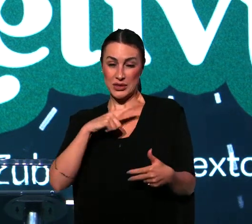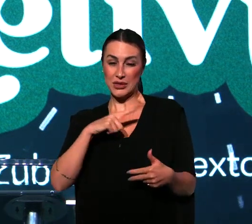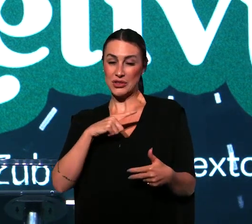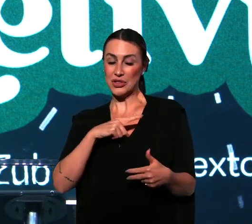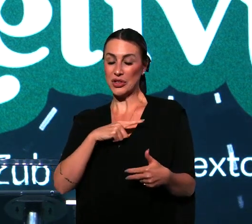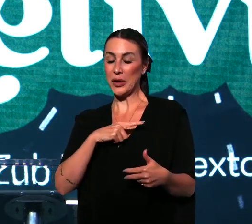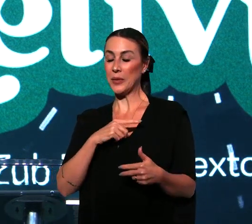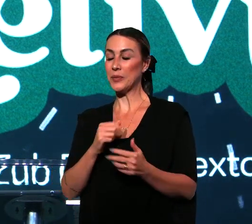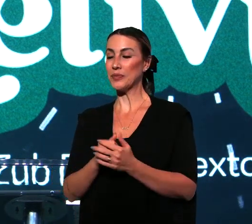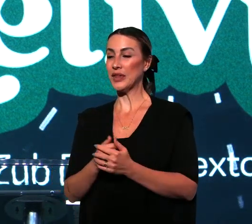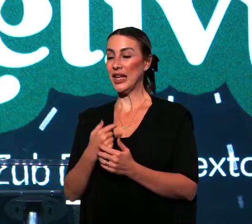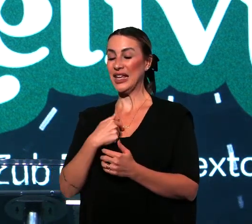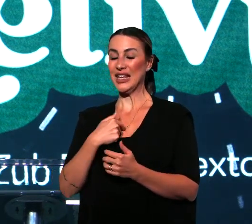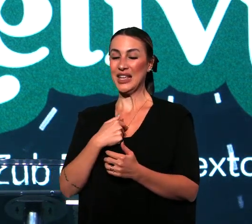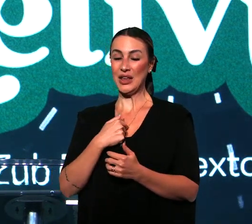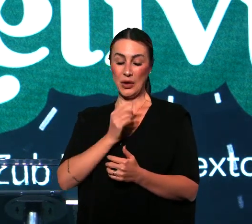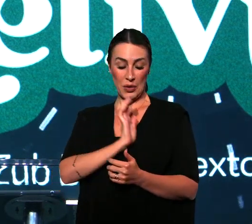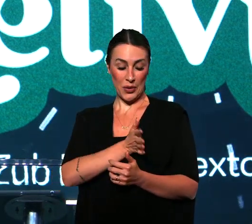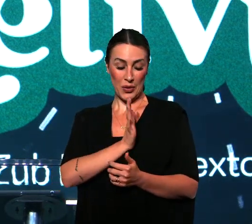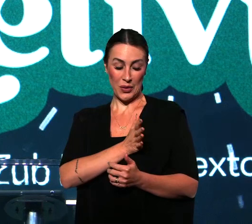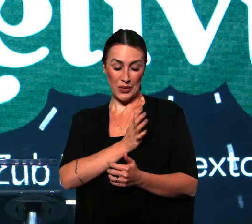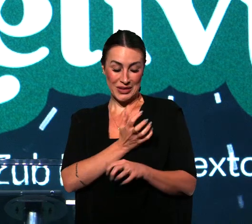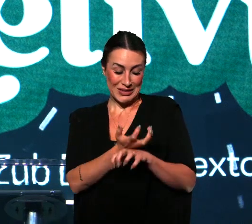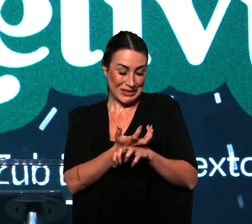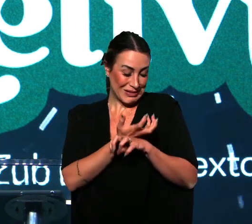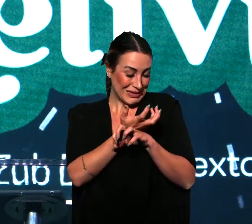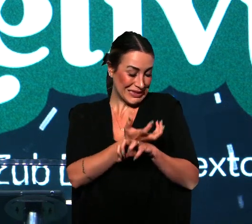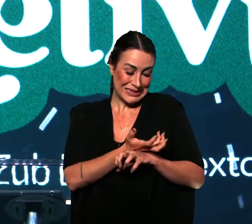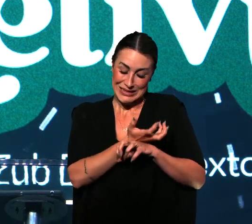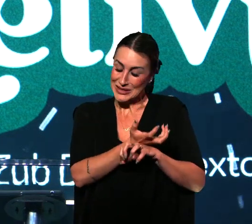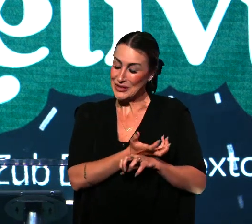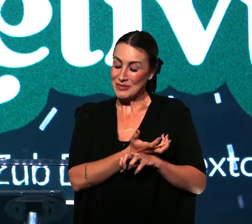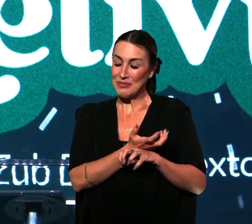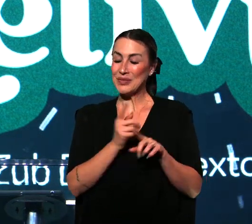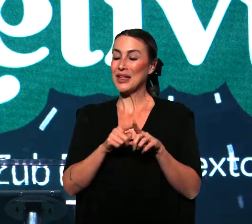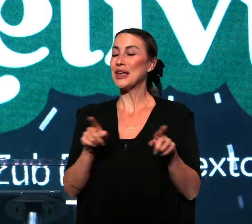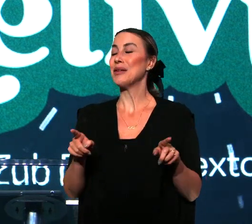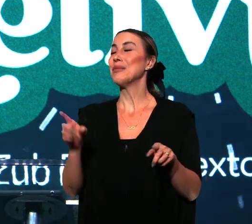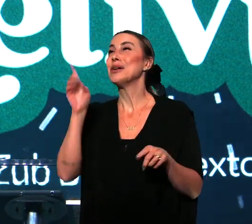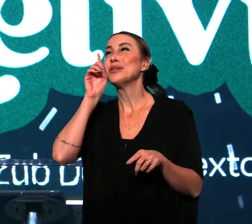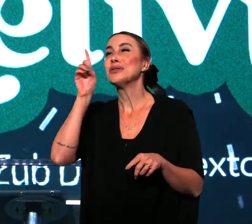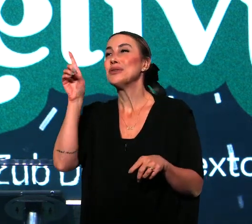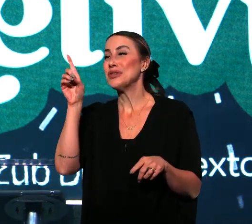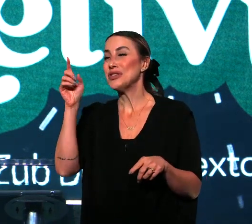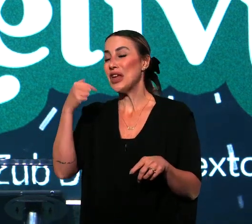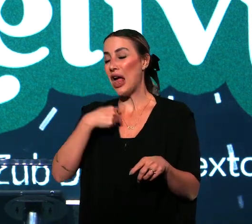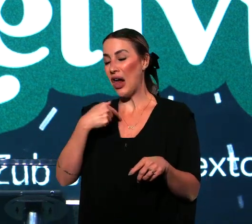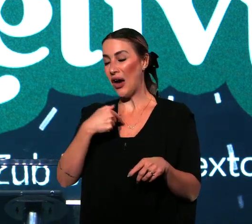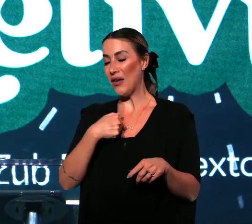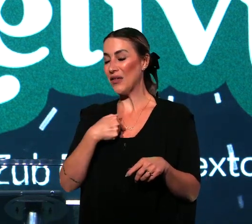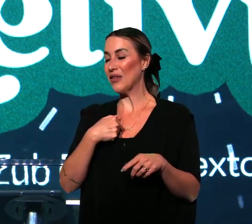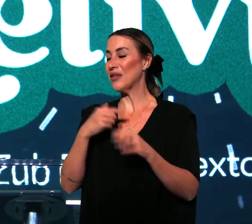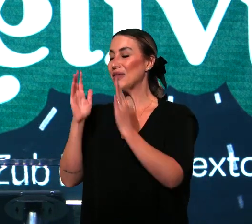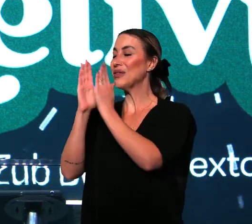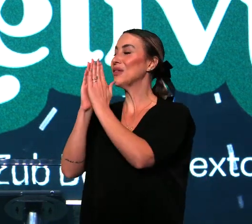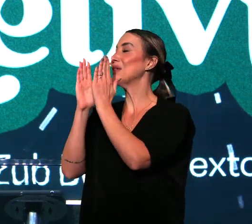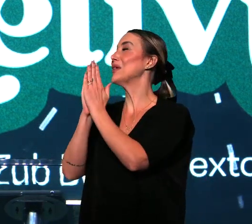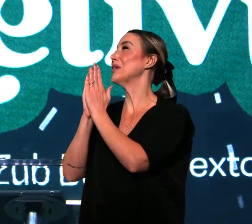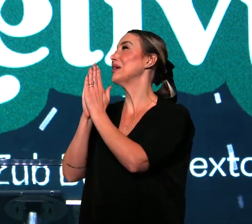coração. Mas um dia eu fiz uma oração e convidei Jesus para ser o Senhor e Salvador da minha